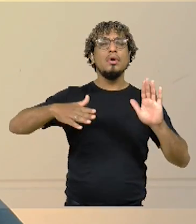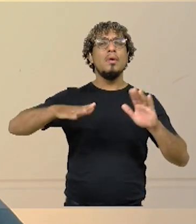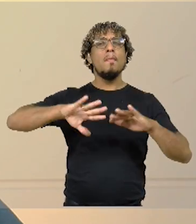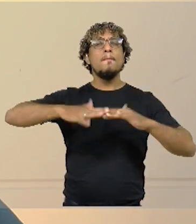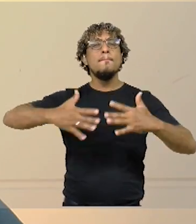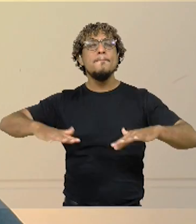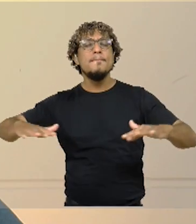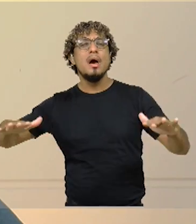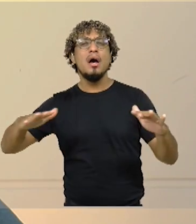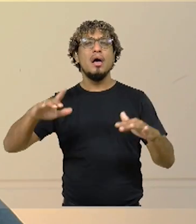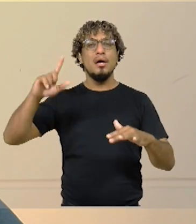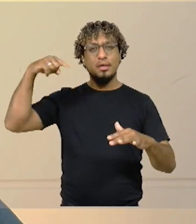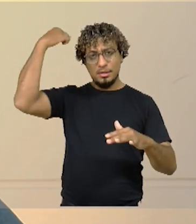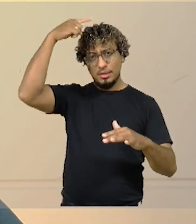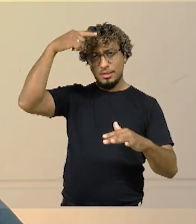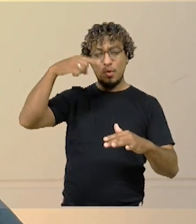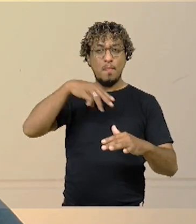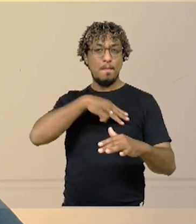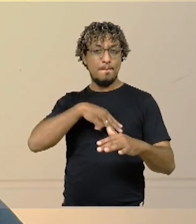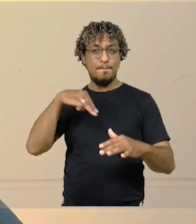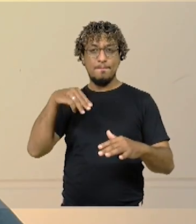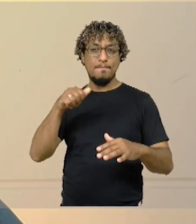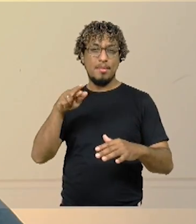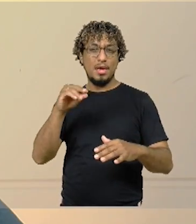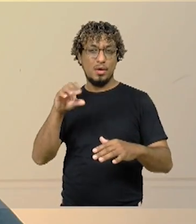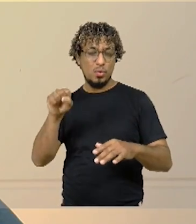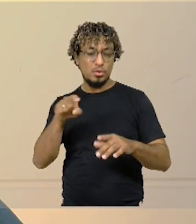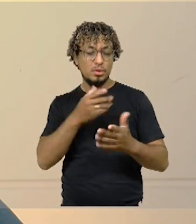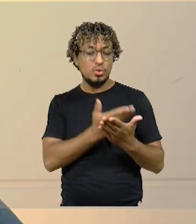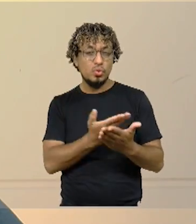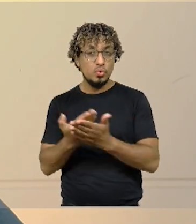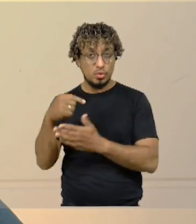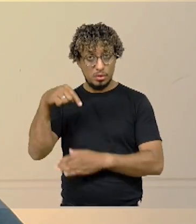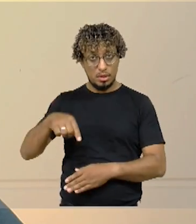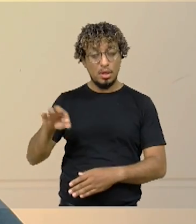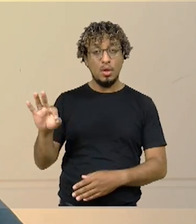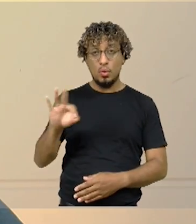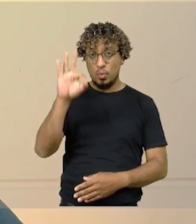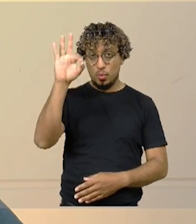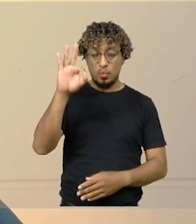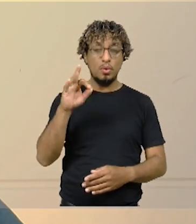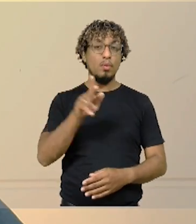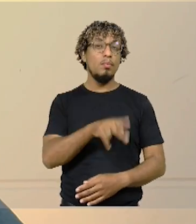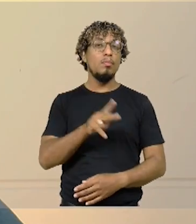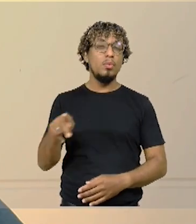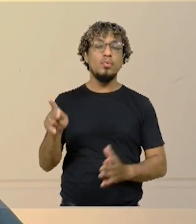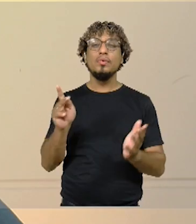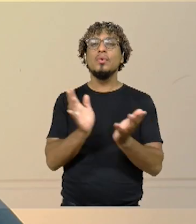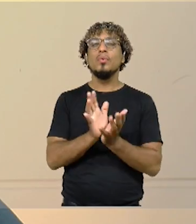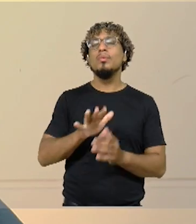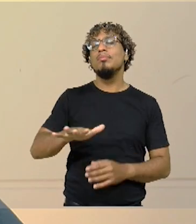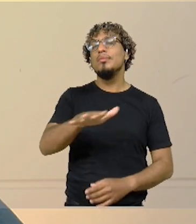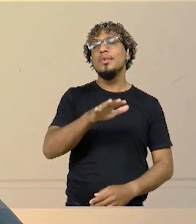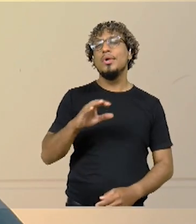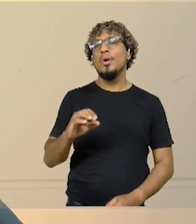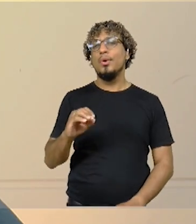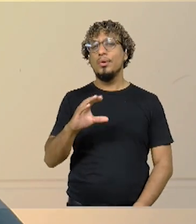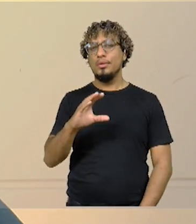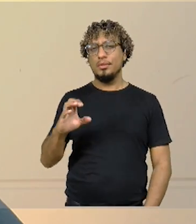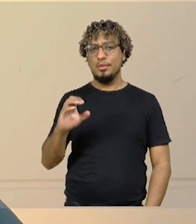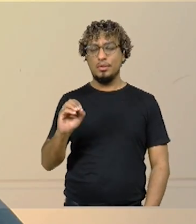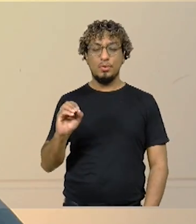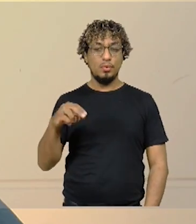que poderia ser uma zona de produção de alimentos para a nossa cidade, acabou se transformando em zona urbana e agora eles querem